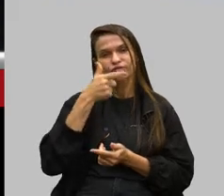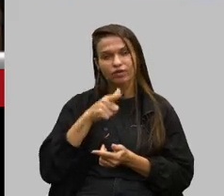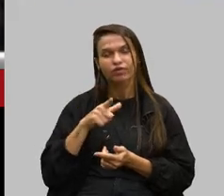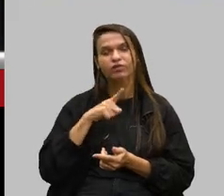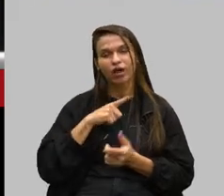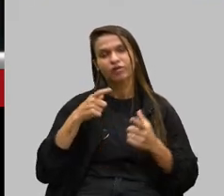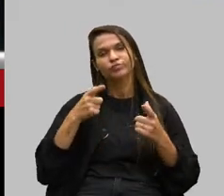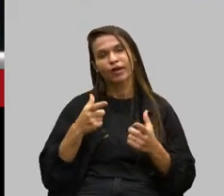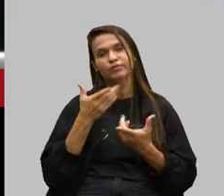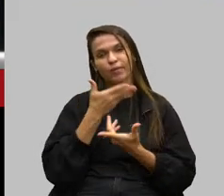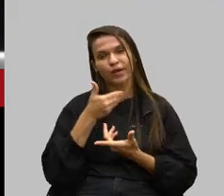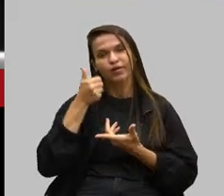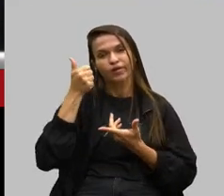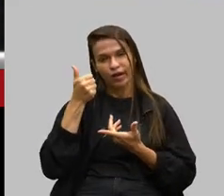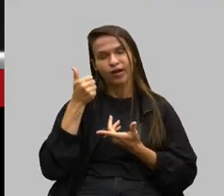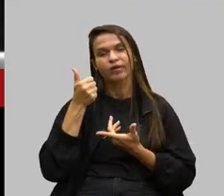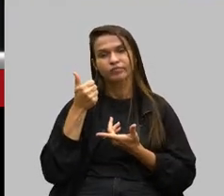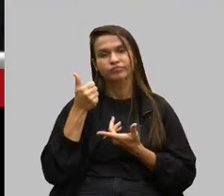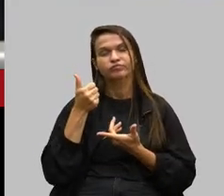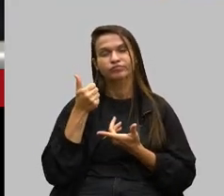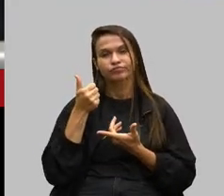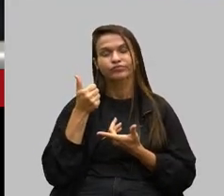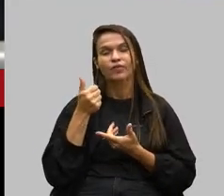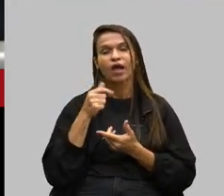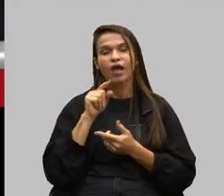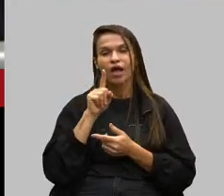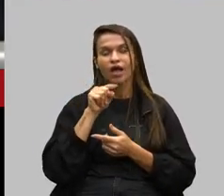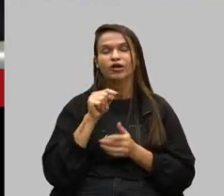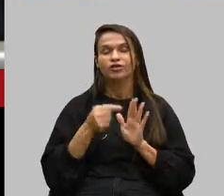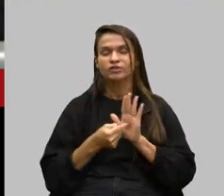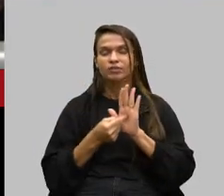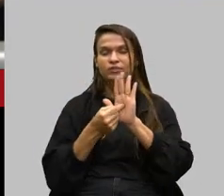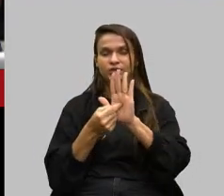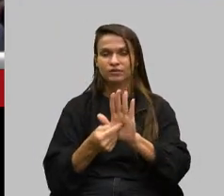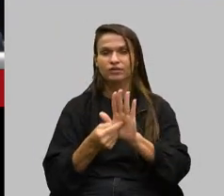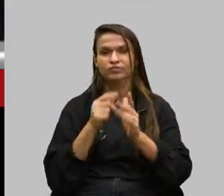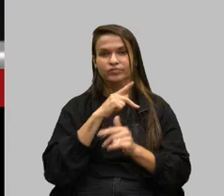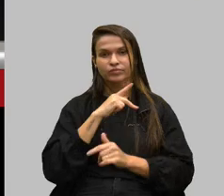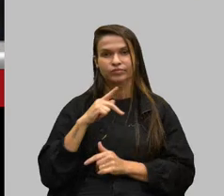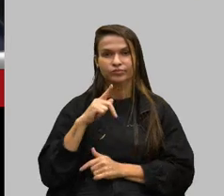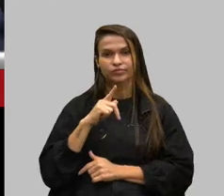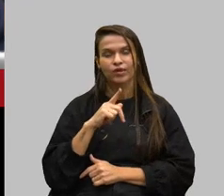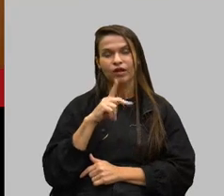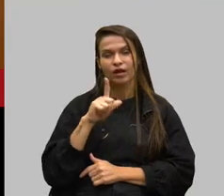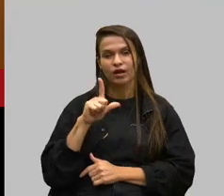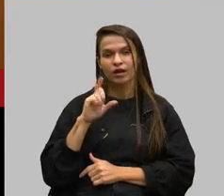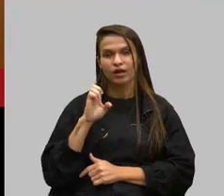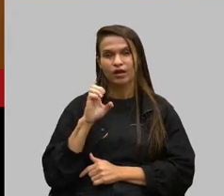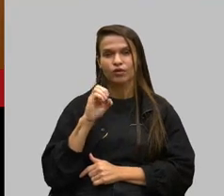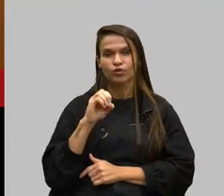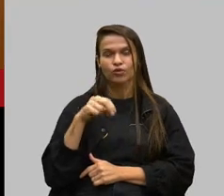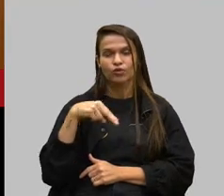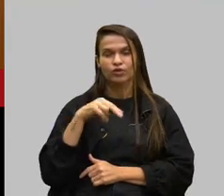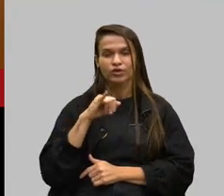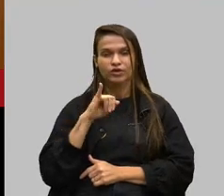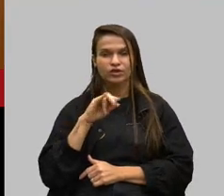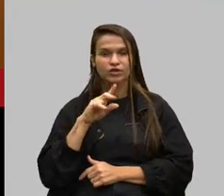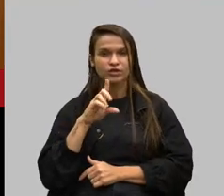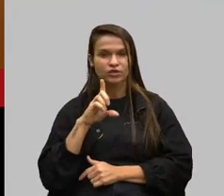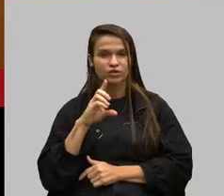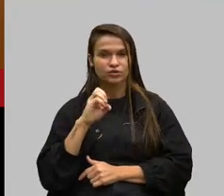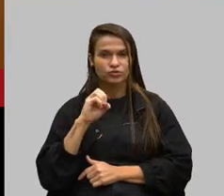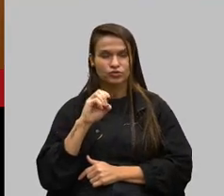melhorar mas esta então é a nossa apresentação Presidente leonídio Muito obrigado